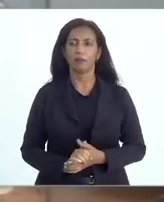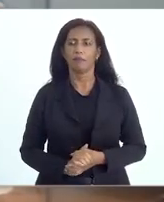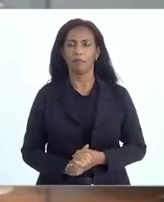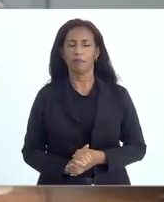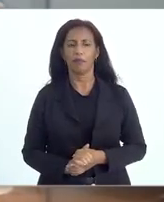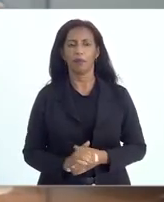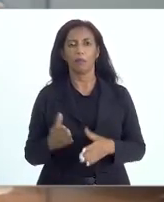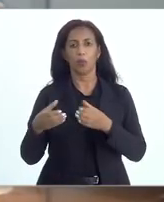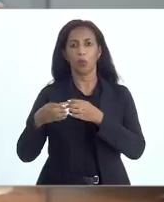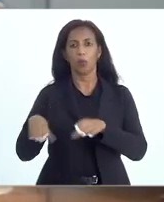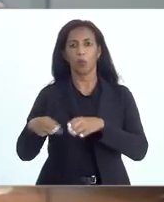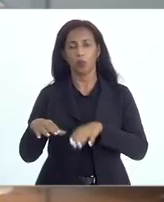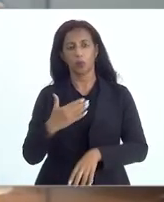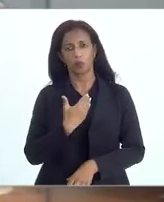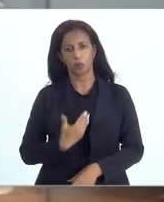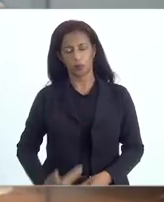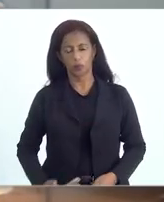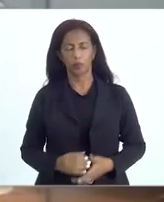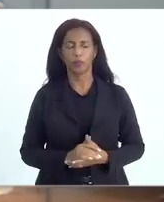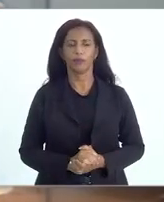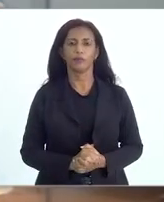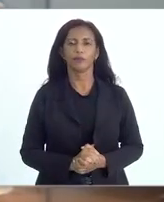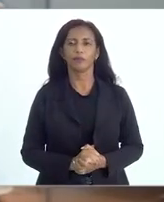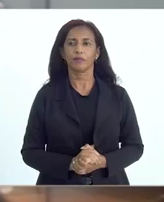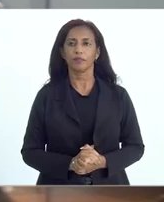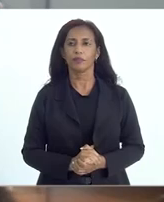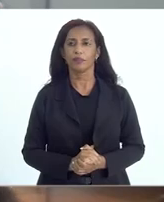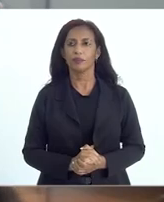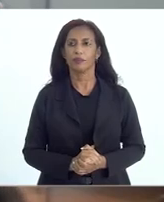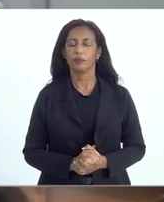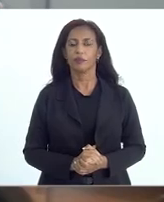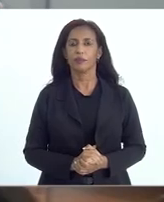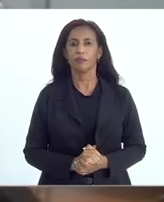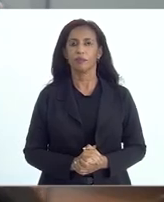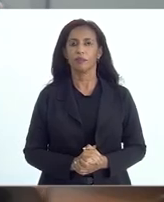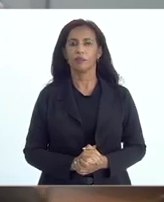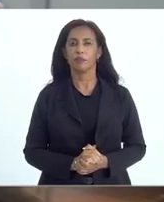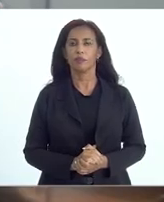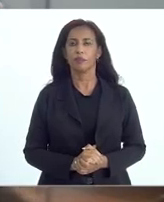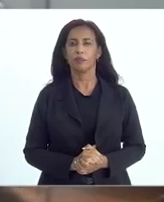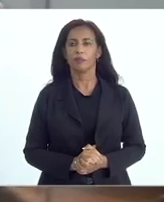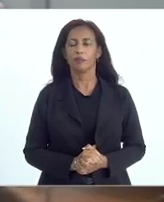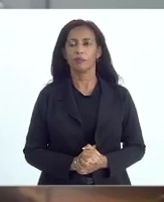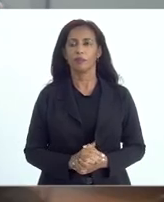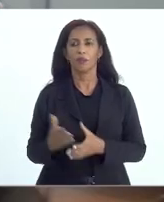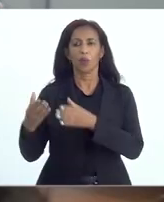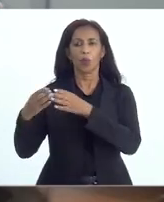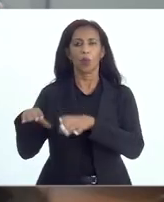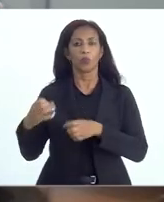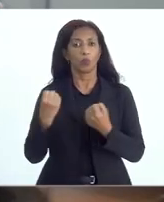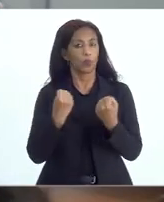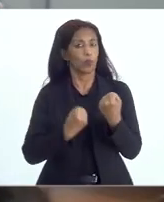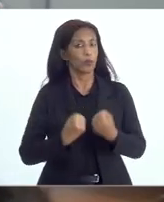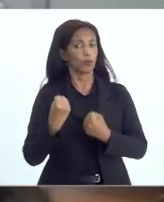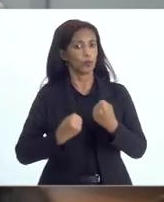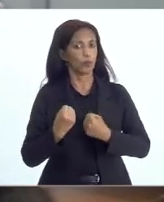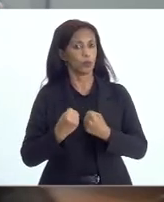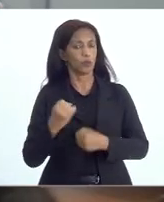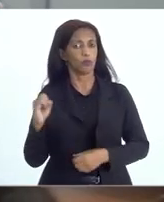pelo concurso público então a questão é os concursados do motoristas